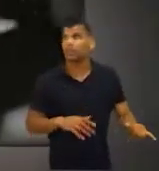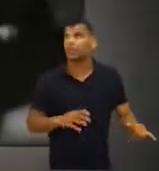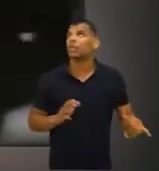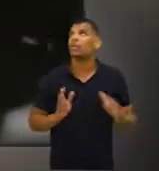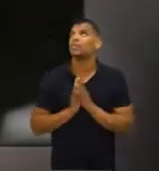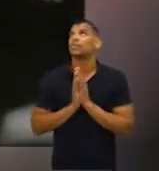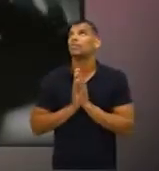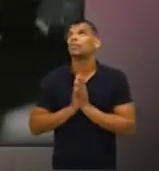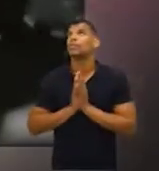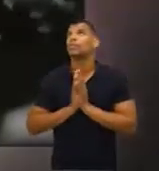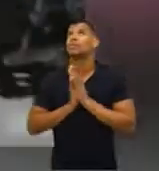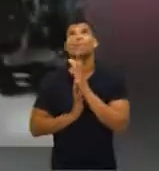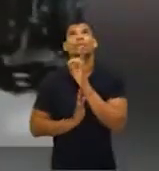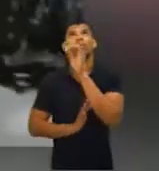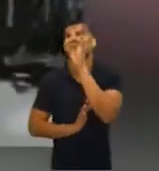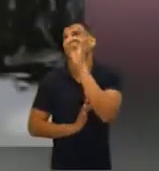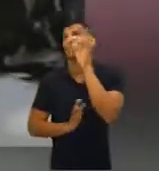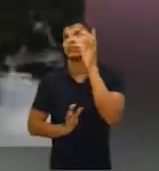final.